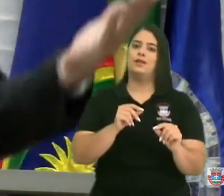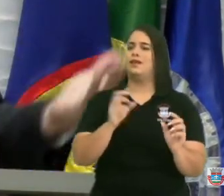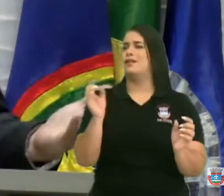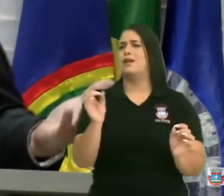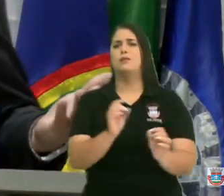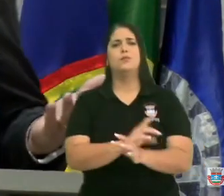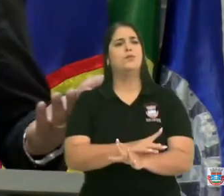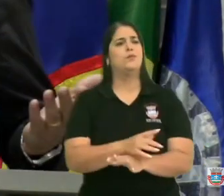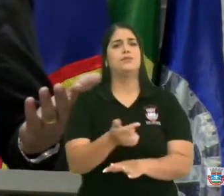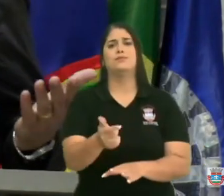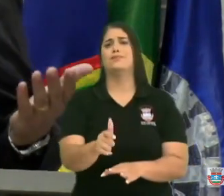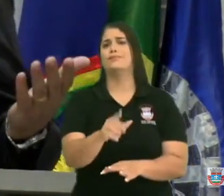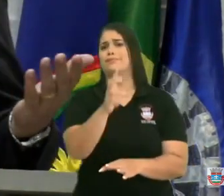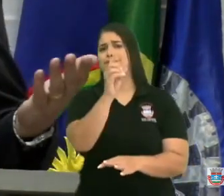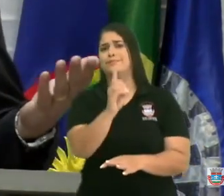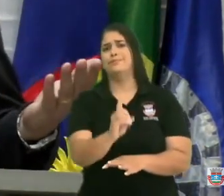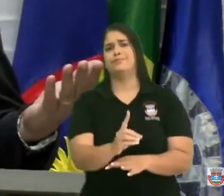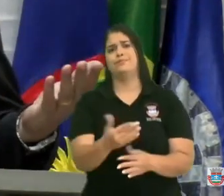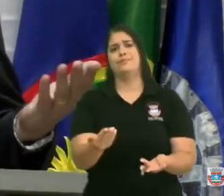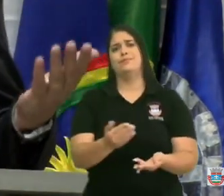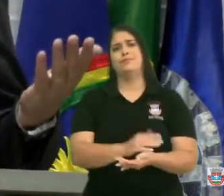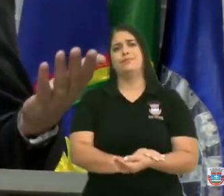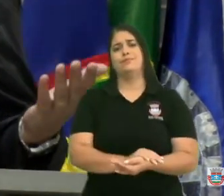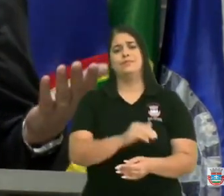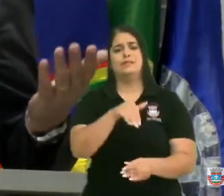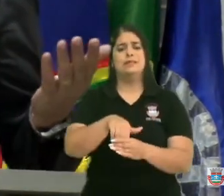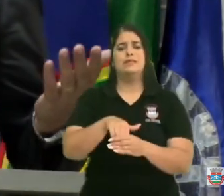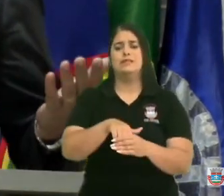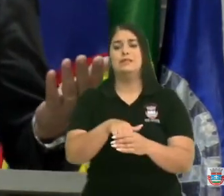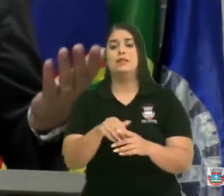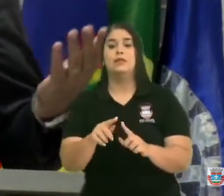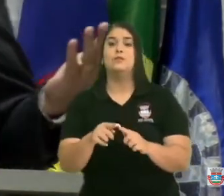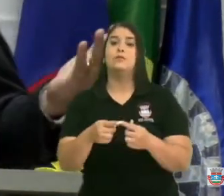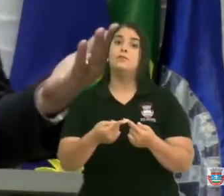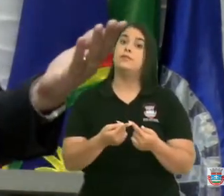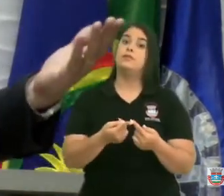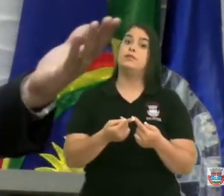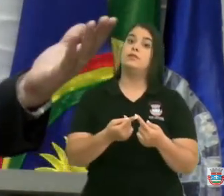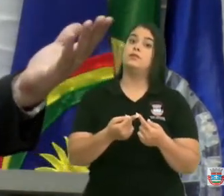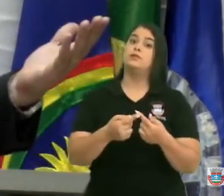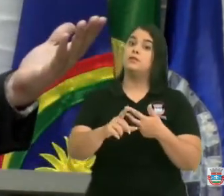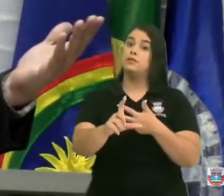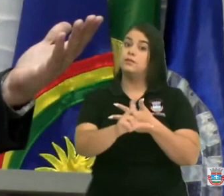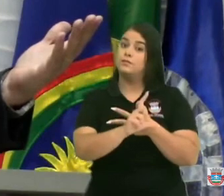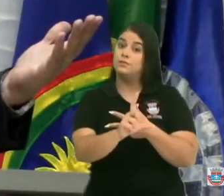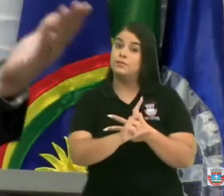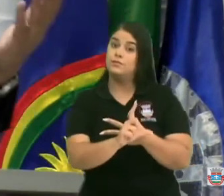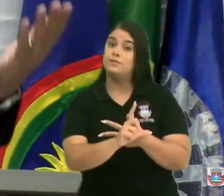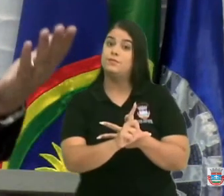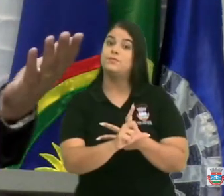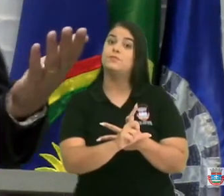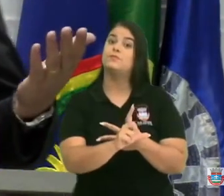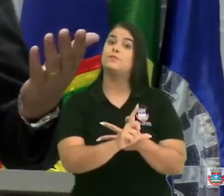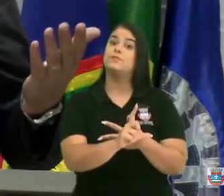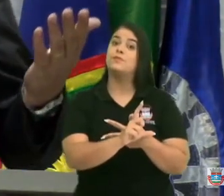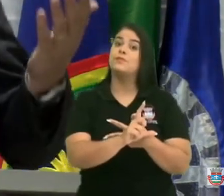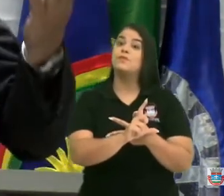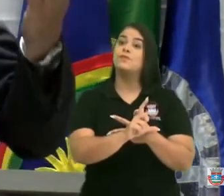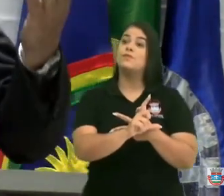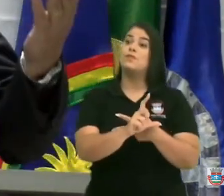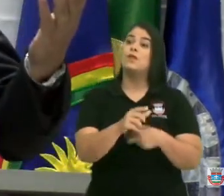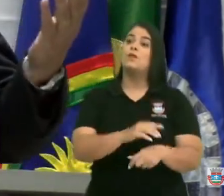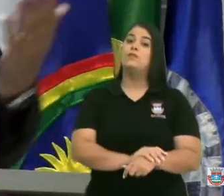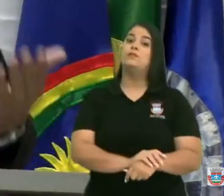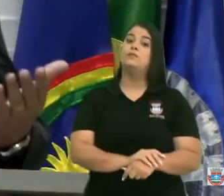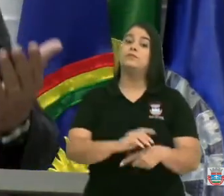não teve direito de votar. Agora o Poder Legislativo, o